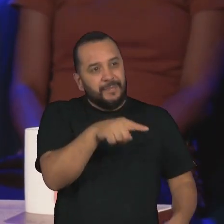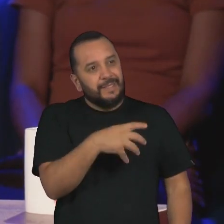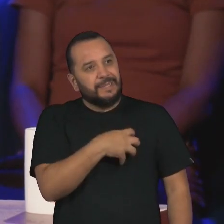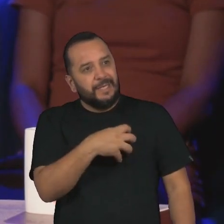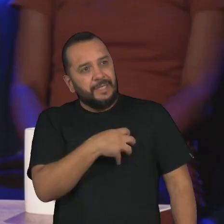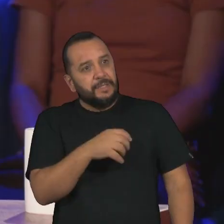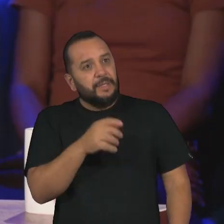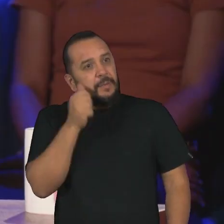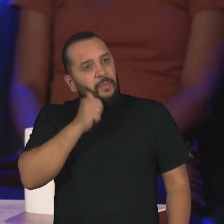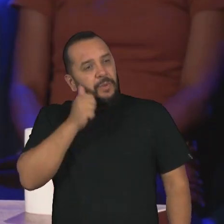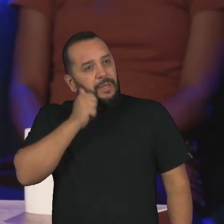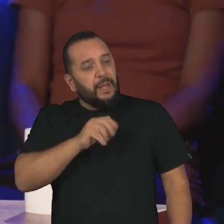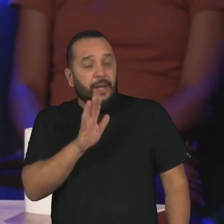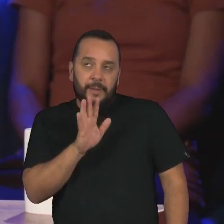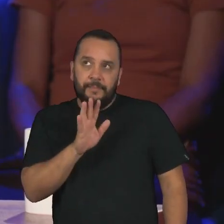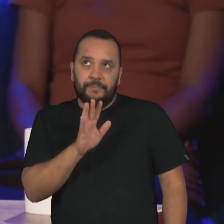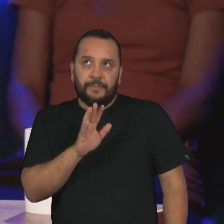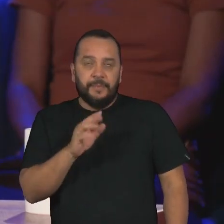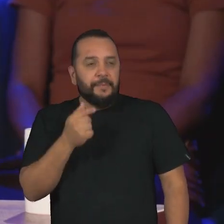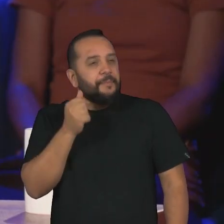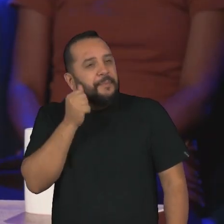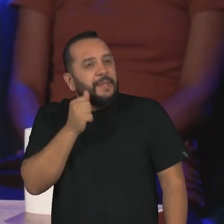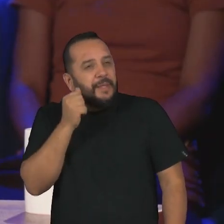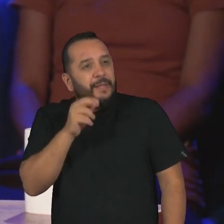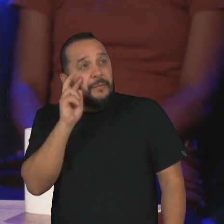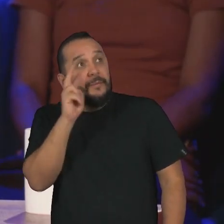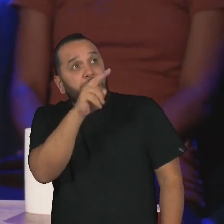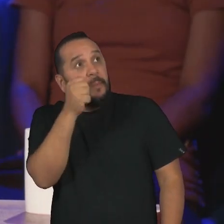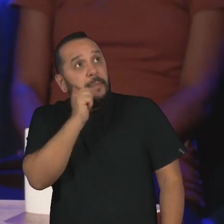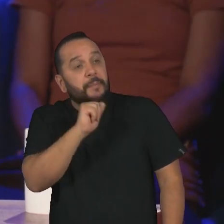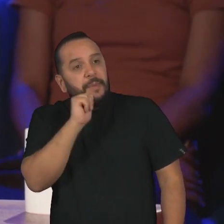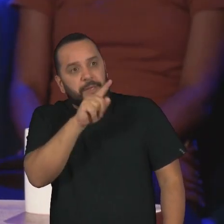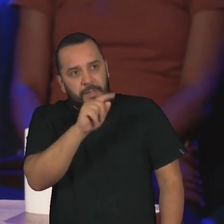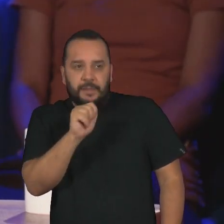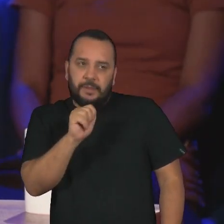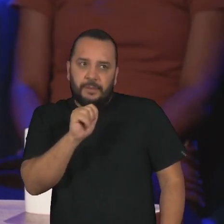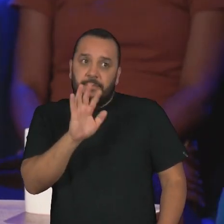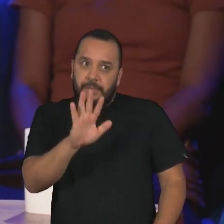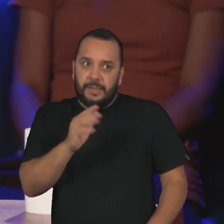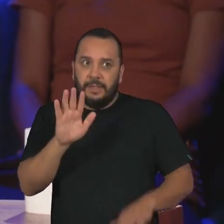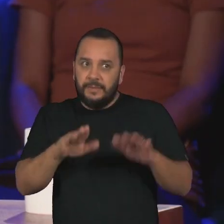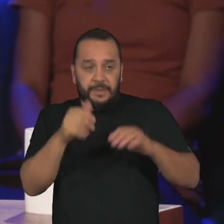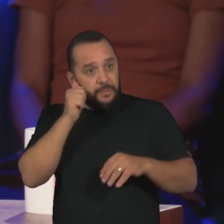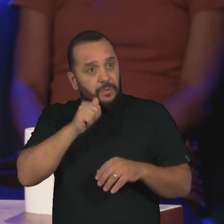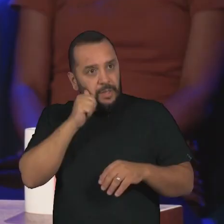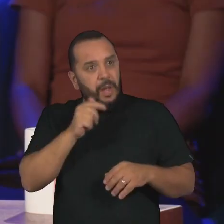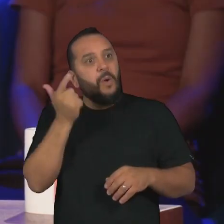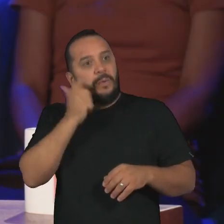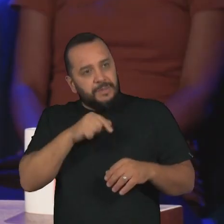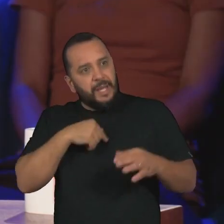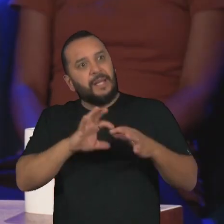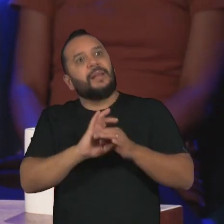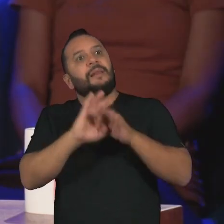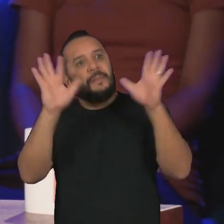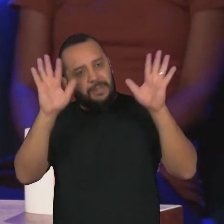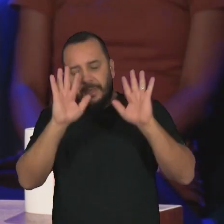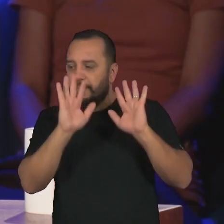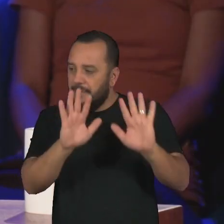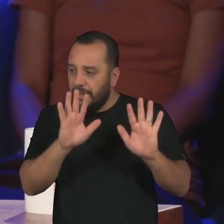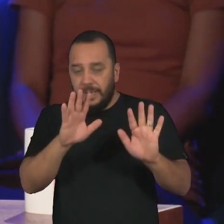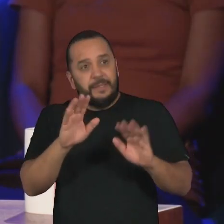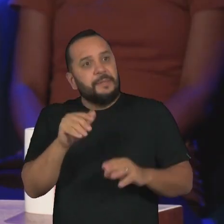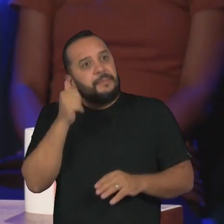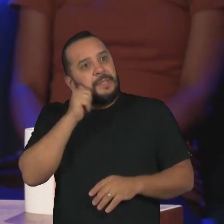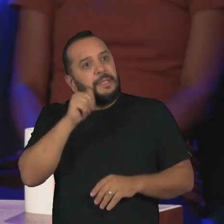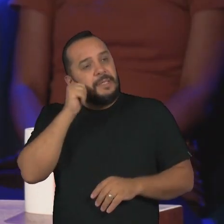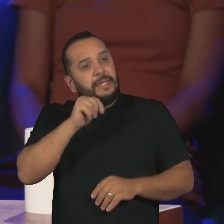essa menina que vê uma mãe também... É claro que, às vezes, ela consegue, por outros caminhos, se libertar disso. Mas você